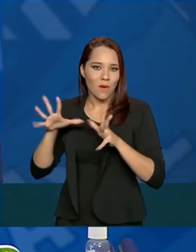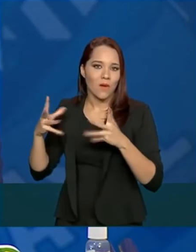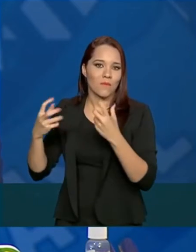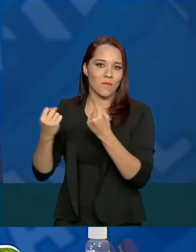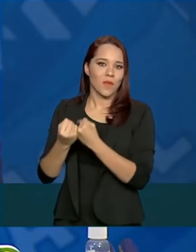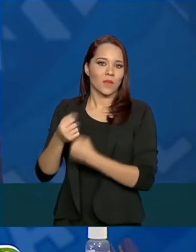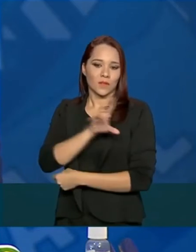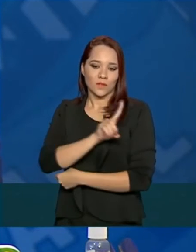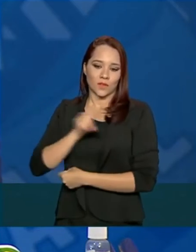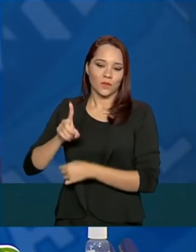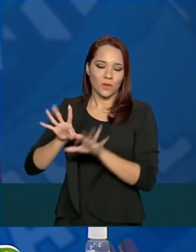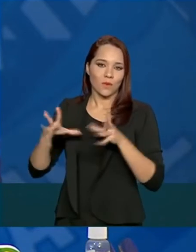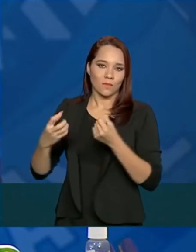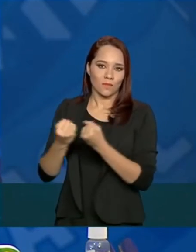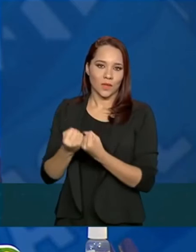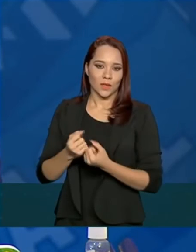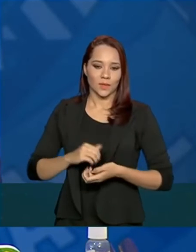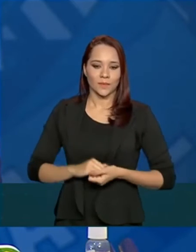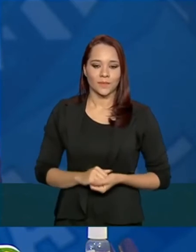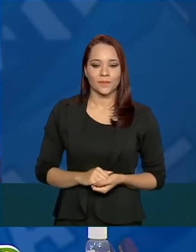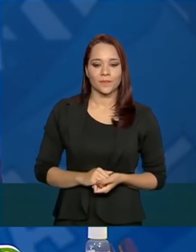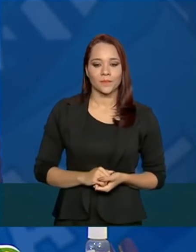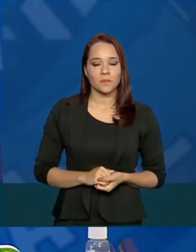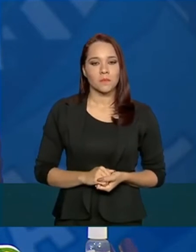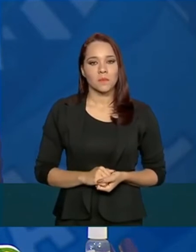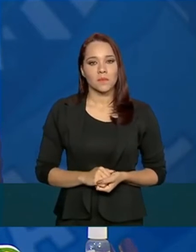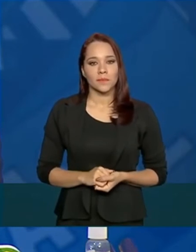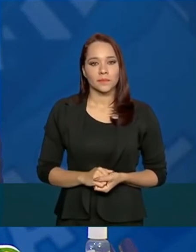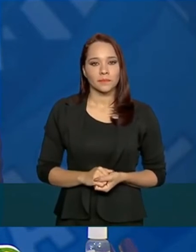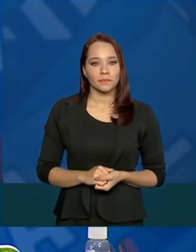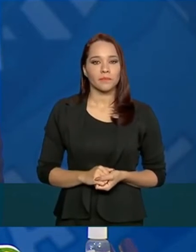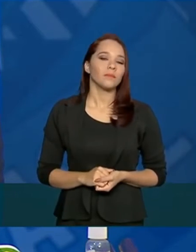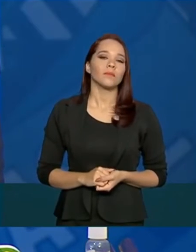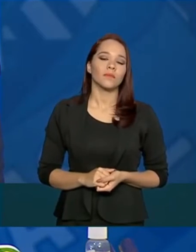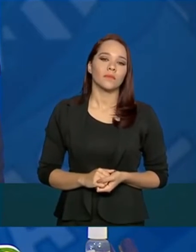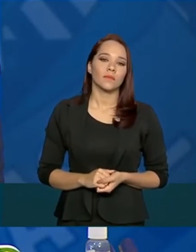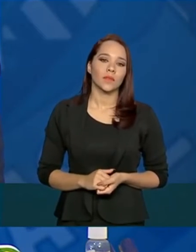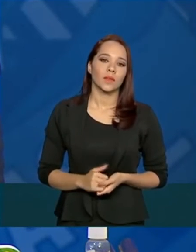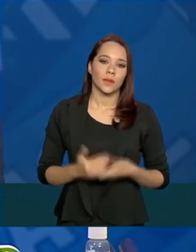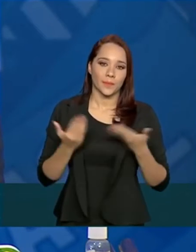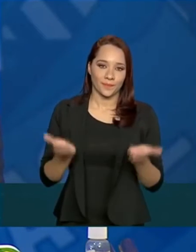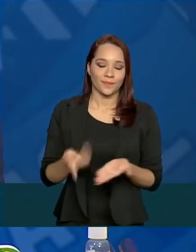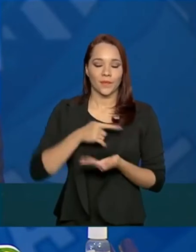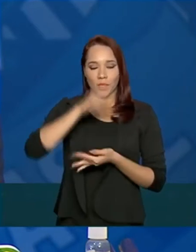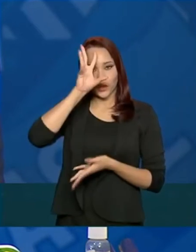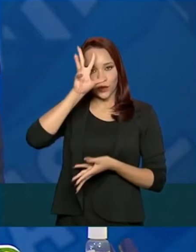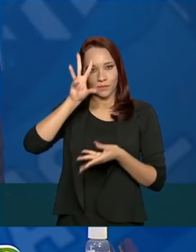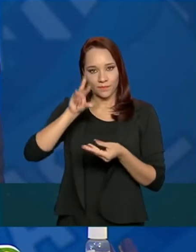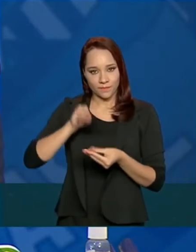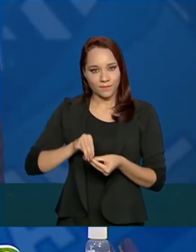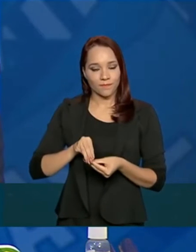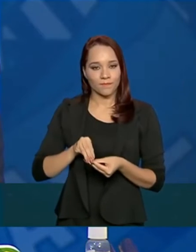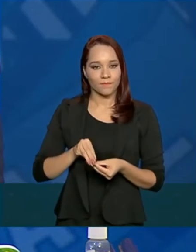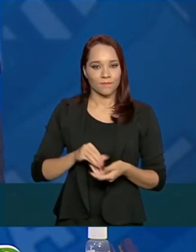pelo diretor da Organização Mundial de Saúde, Mike Ryan, né? E é nesse sentido que a gente entende